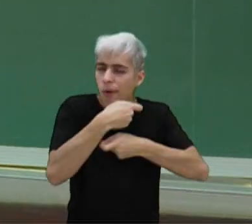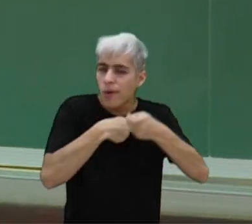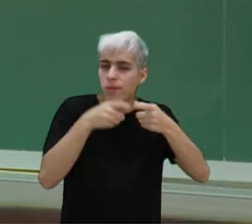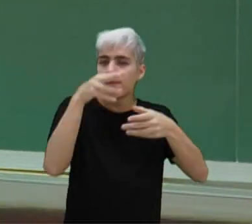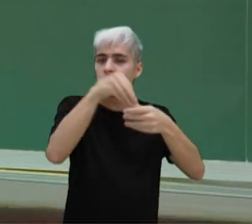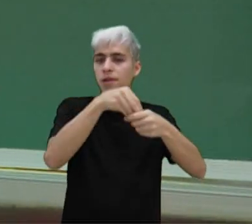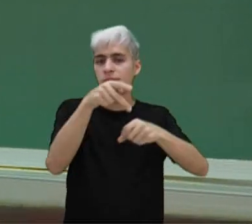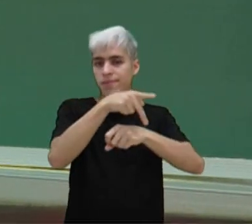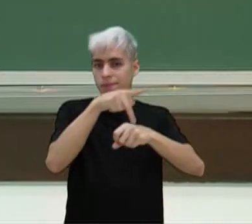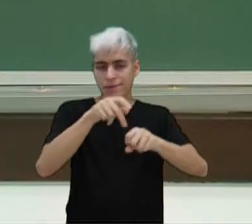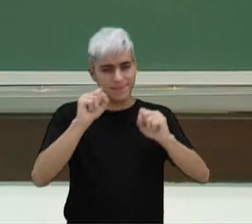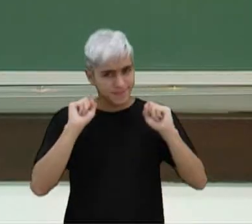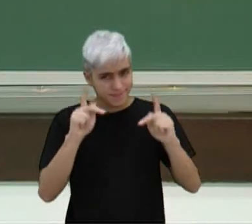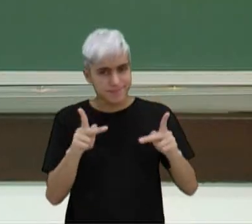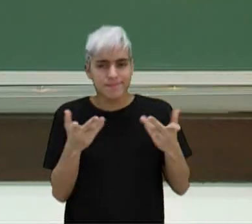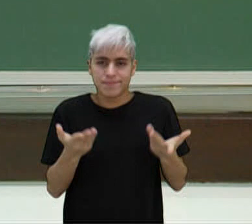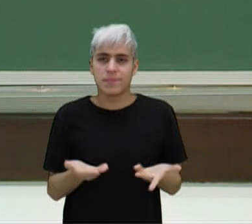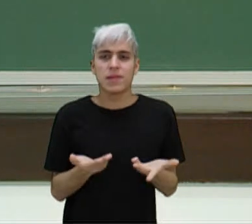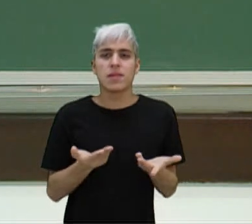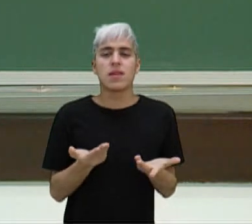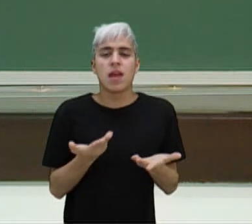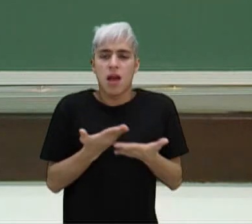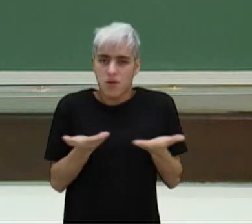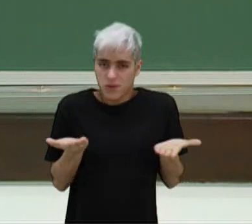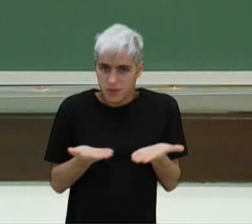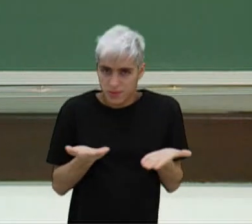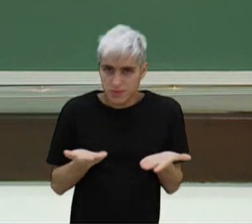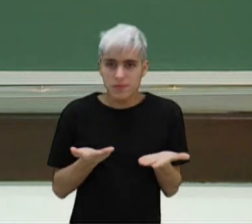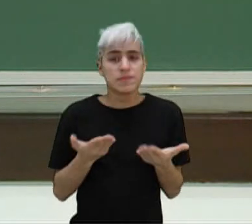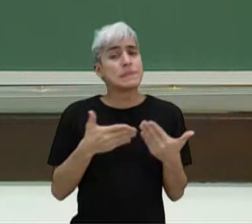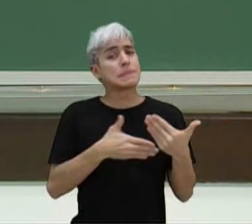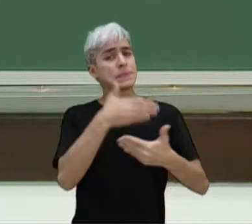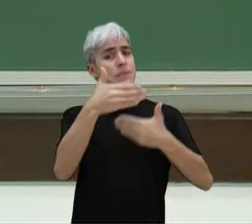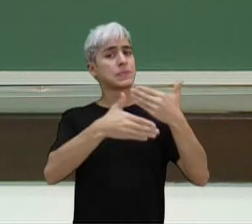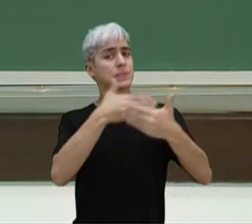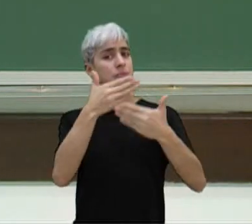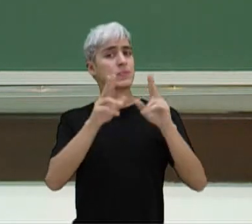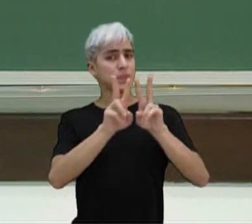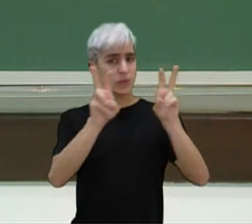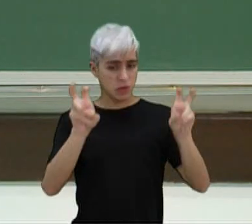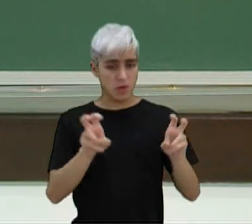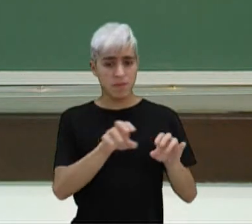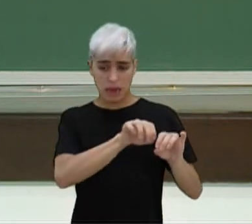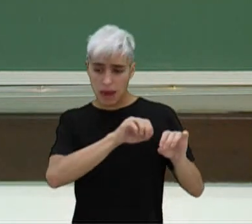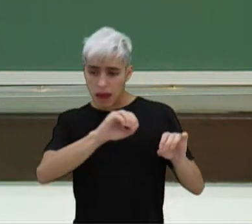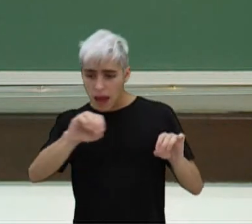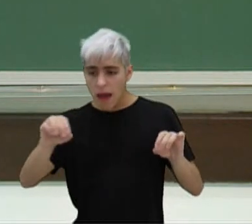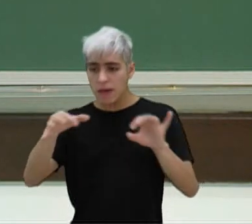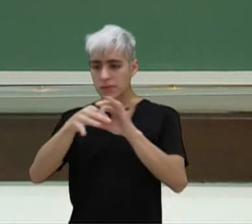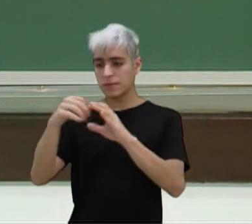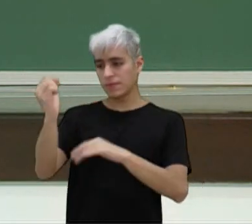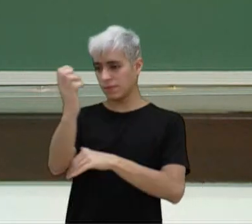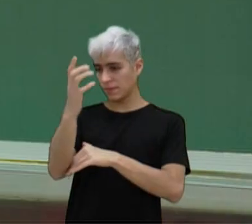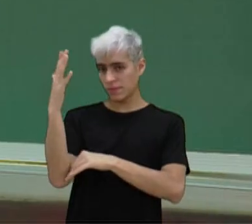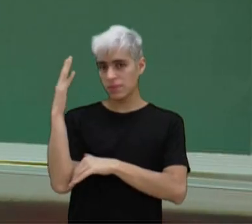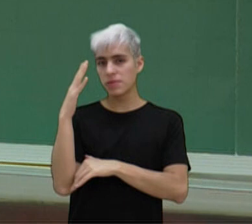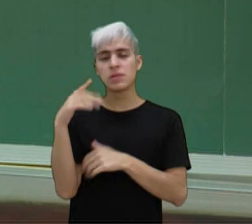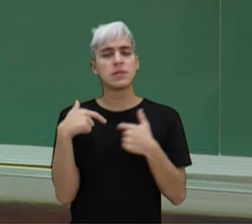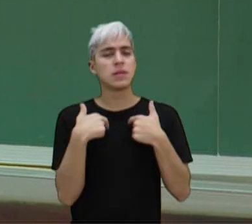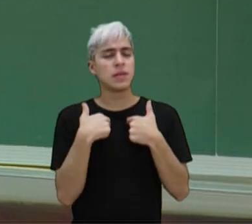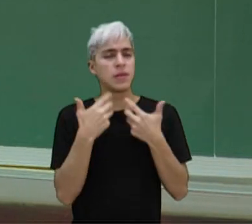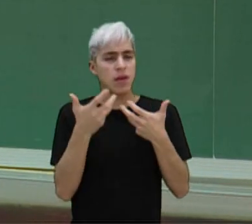do país, ok? Então, essa foi a aula de hoje de desenvolvimento, né, de saneamento ambiental. Então,